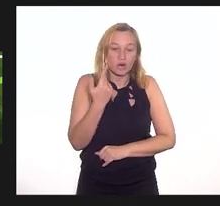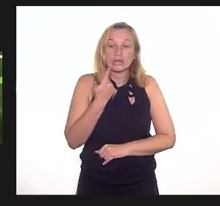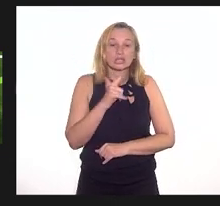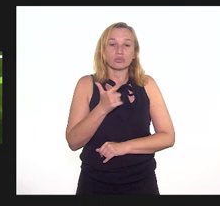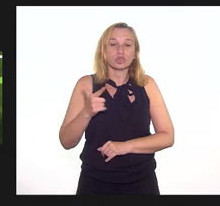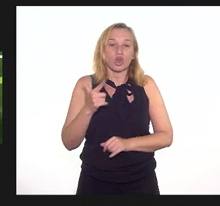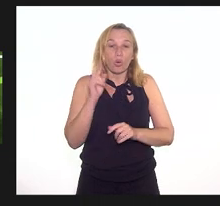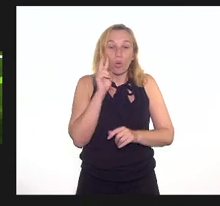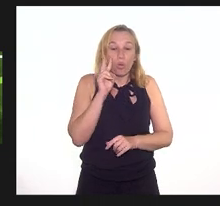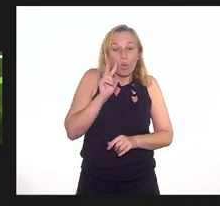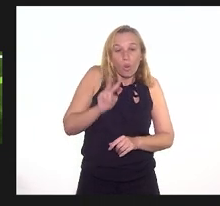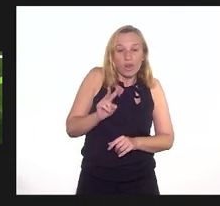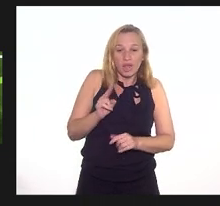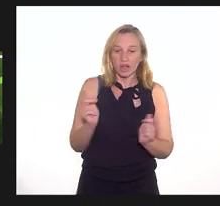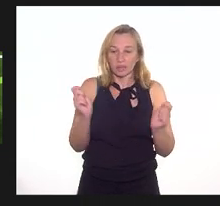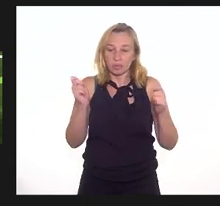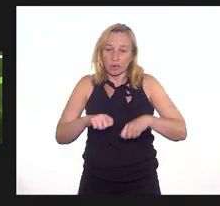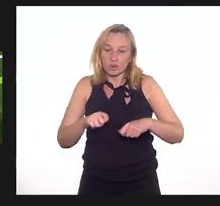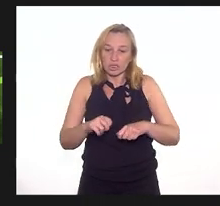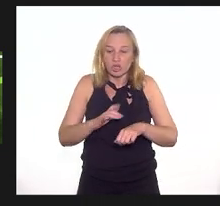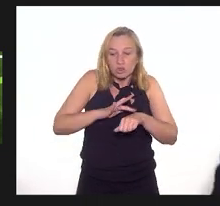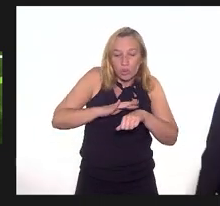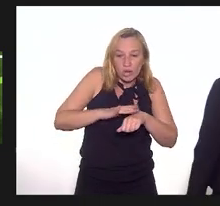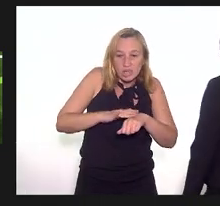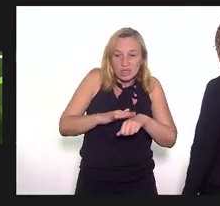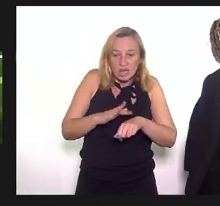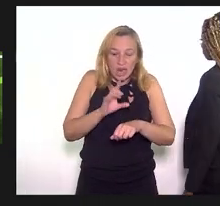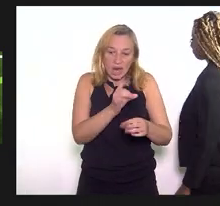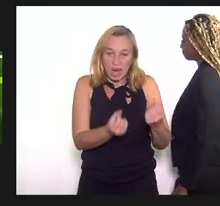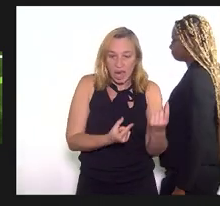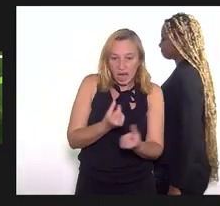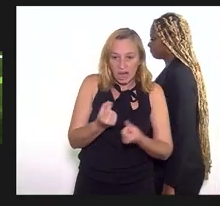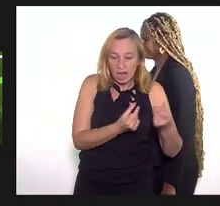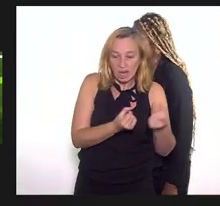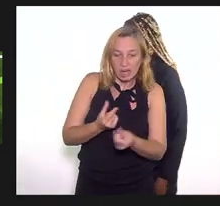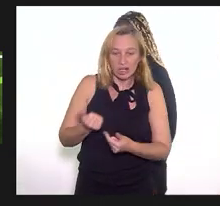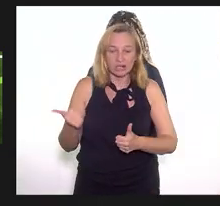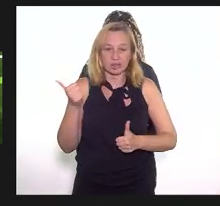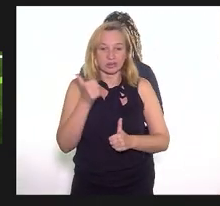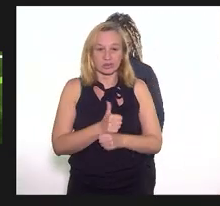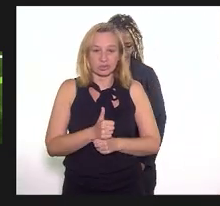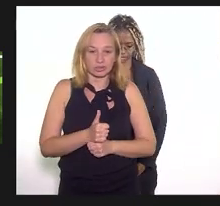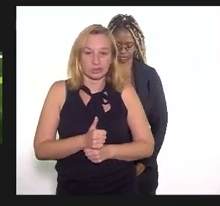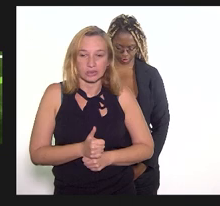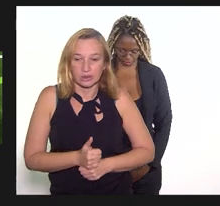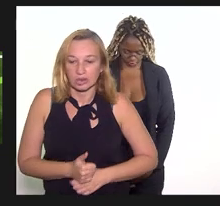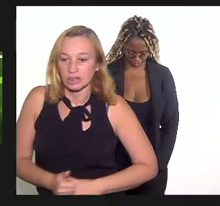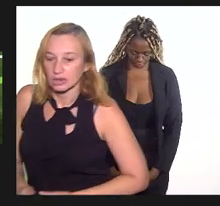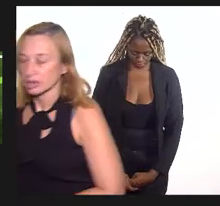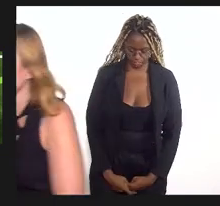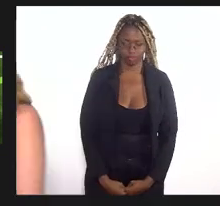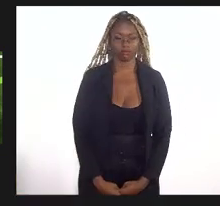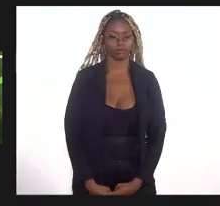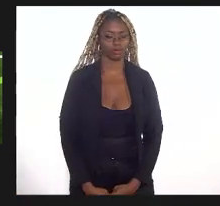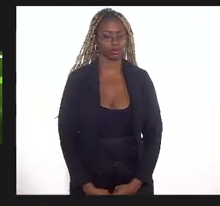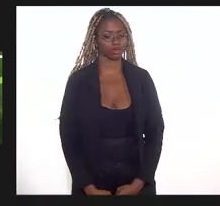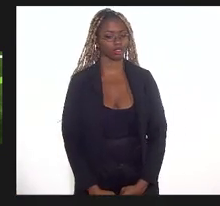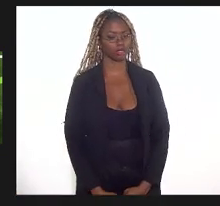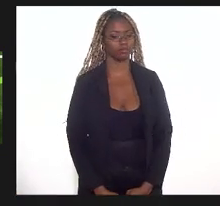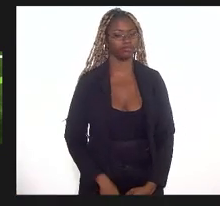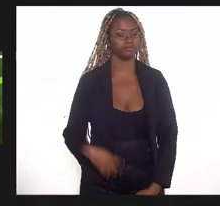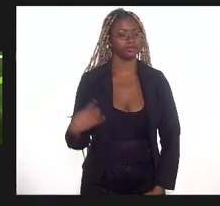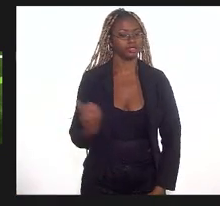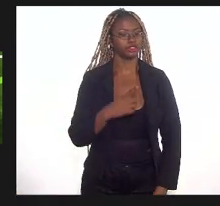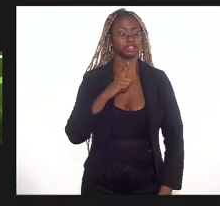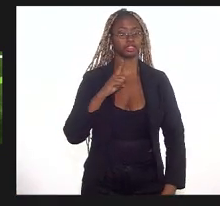olhar voltado para a possibilidade de uma doença rara. Então, para que a gente tenha maior sensibilidade, maior capacidade